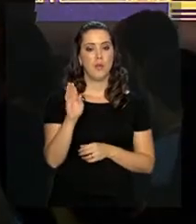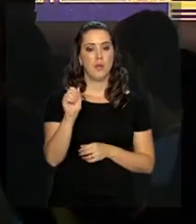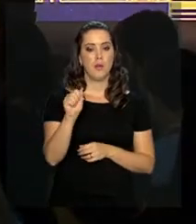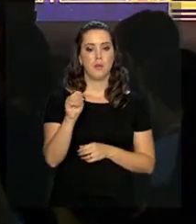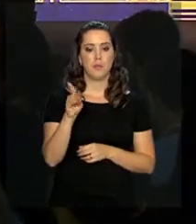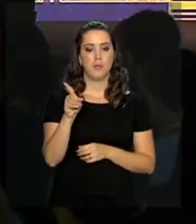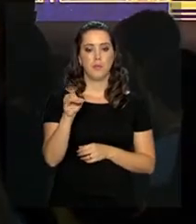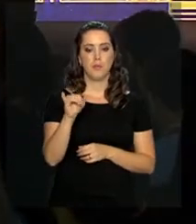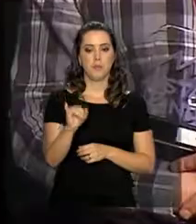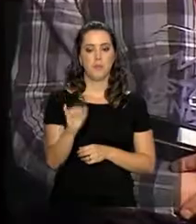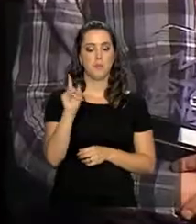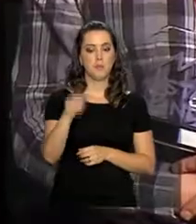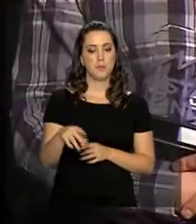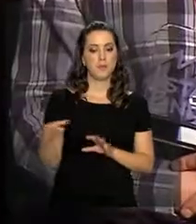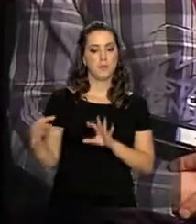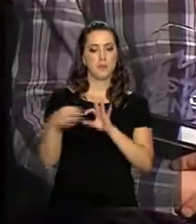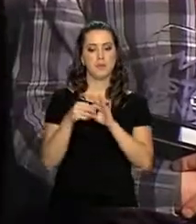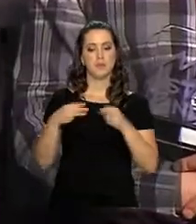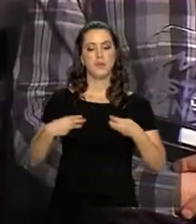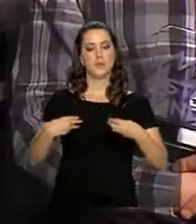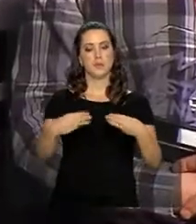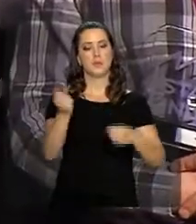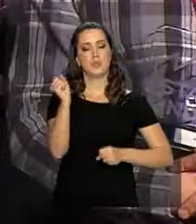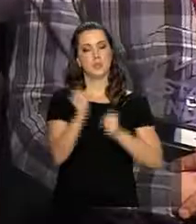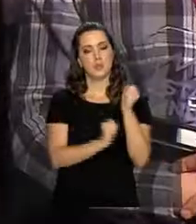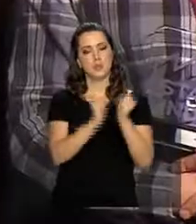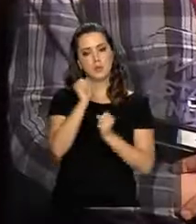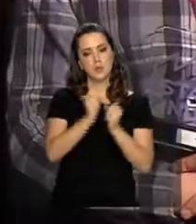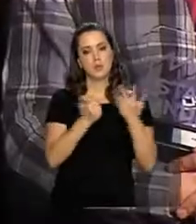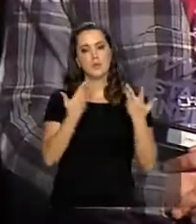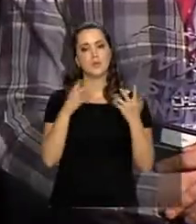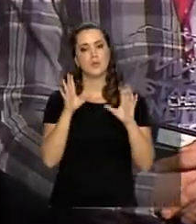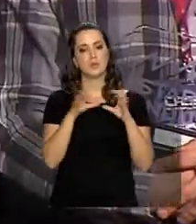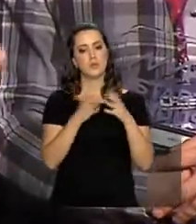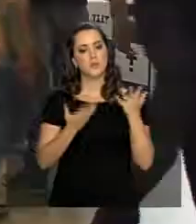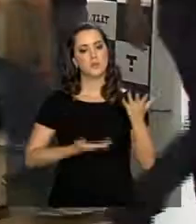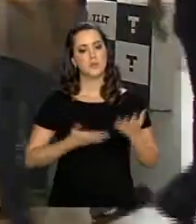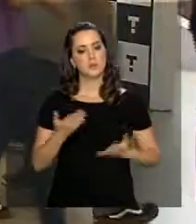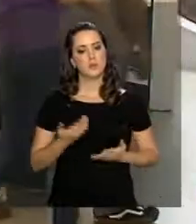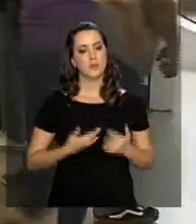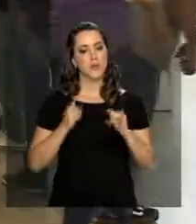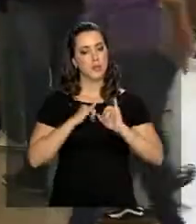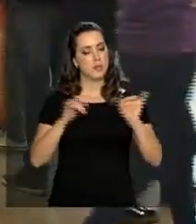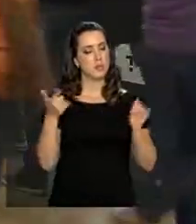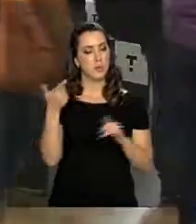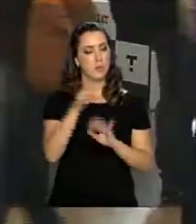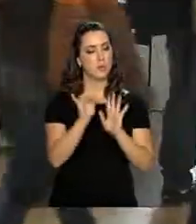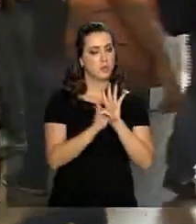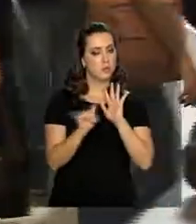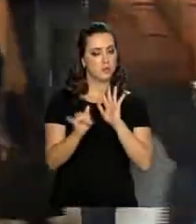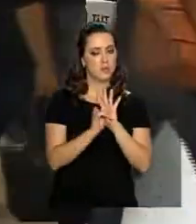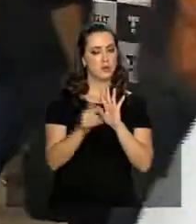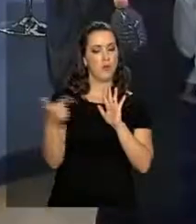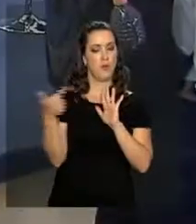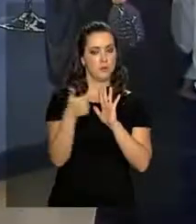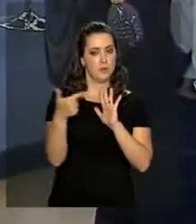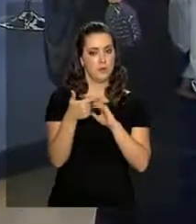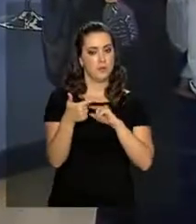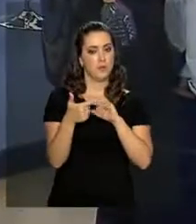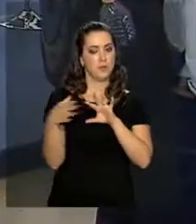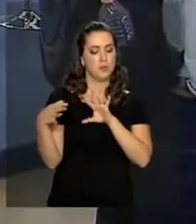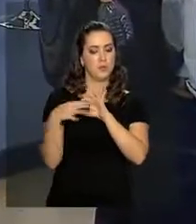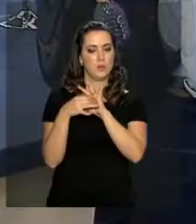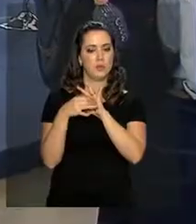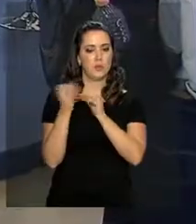abdi ligada ao ministério da indústria comércio exterior e serviços não sou mais um edital o segundo para